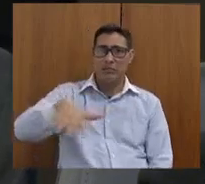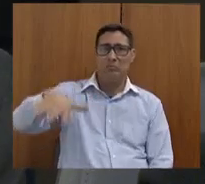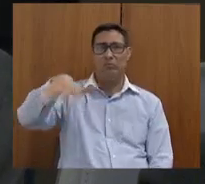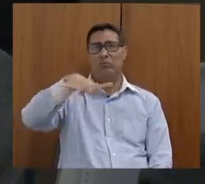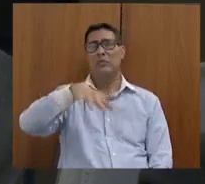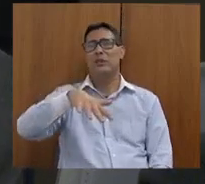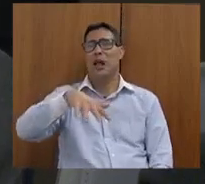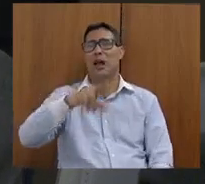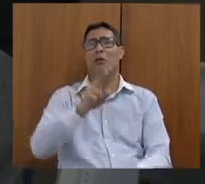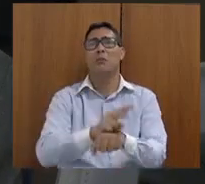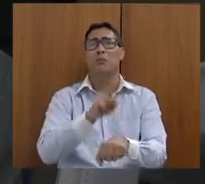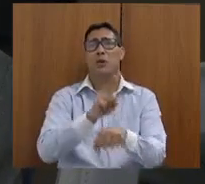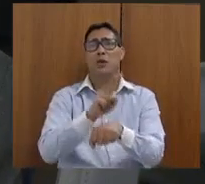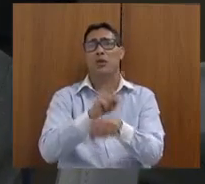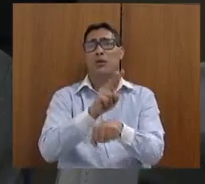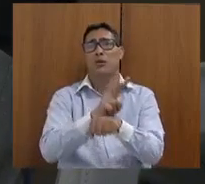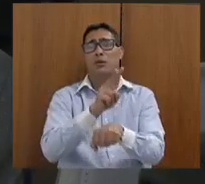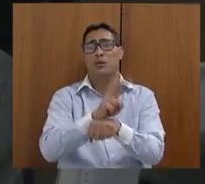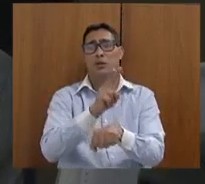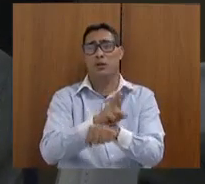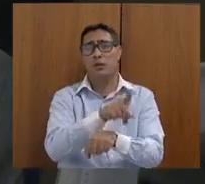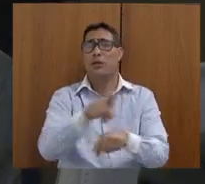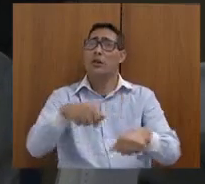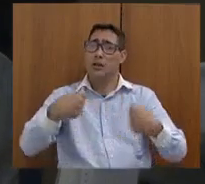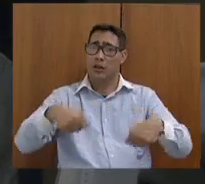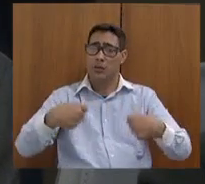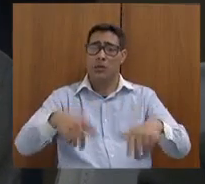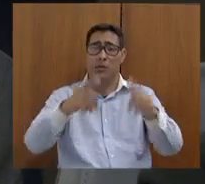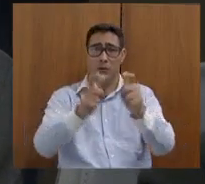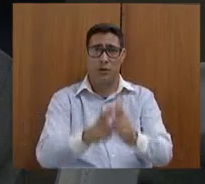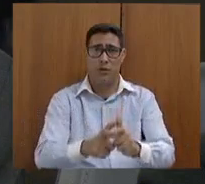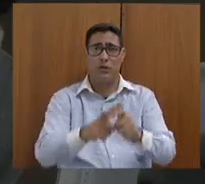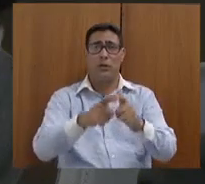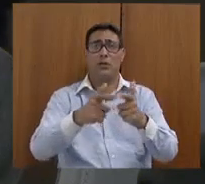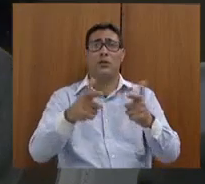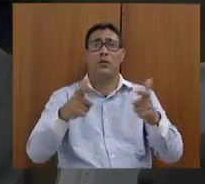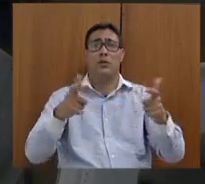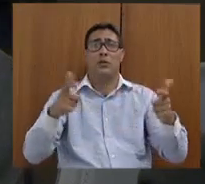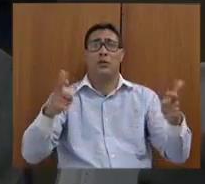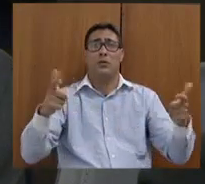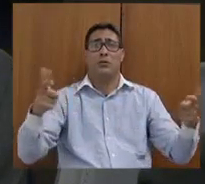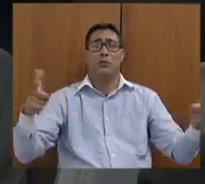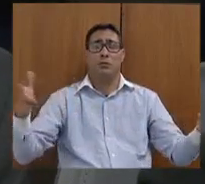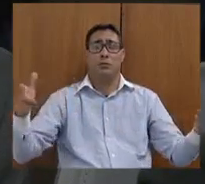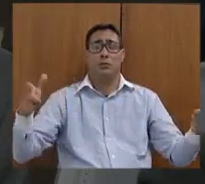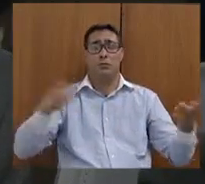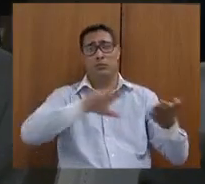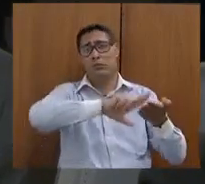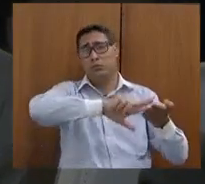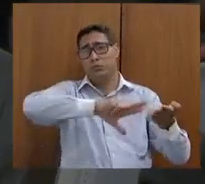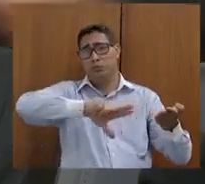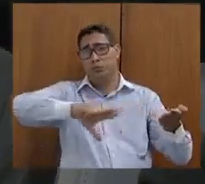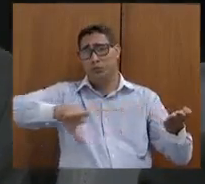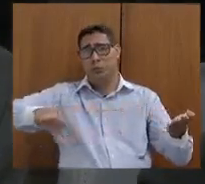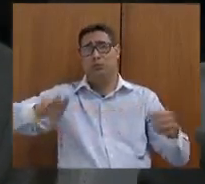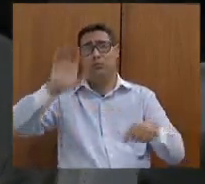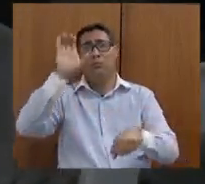provisória e que precisa de expansão para os diversos cursos